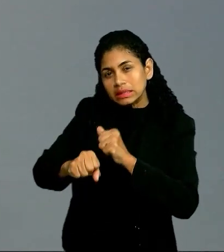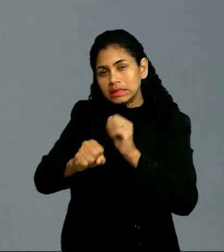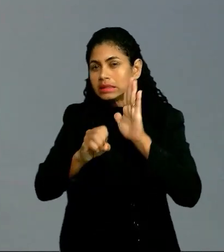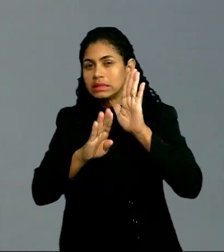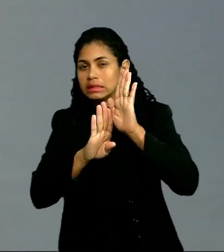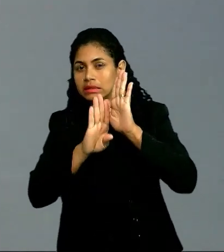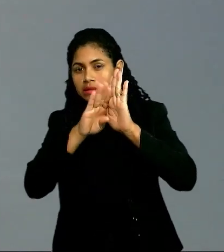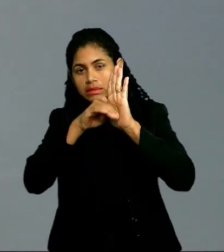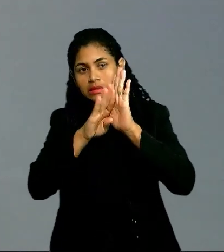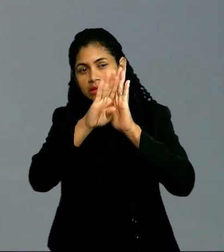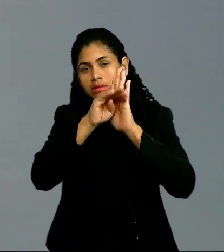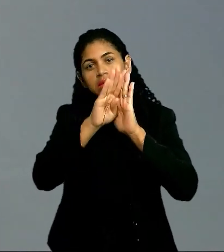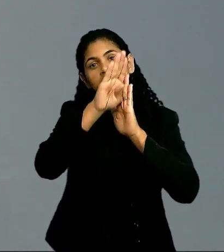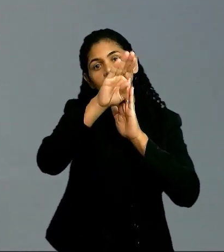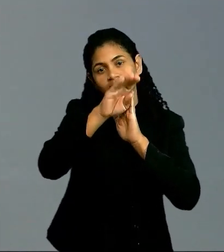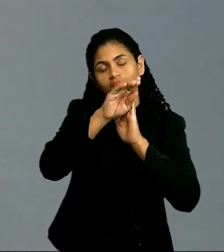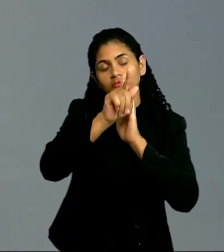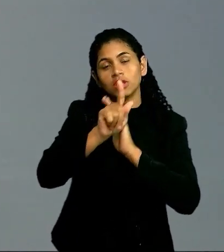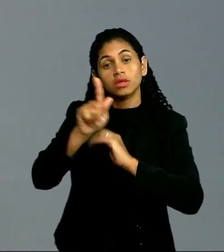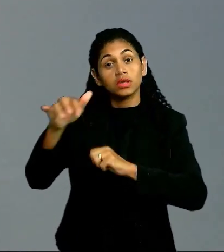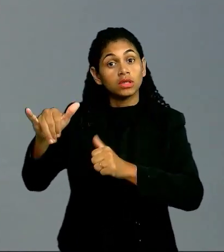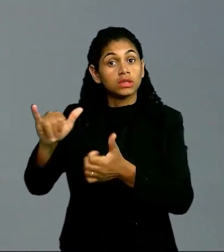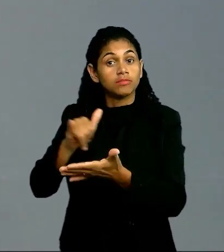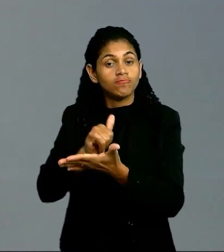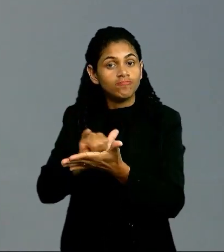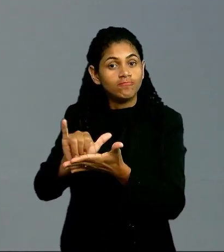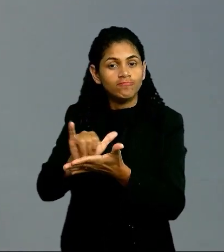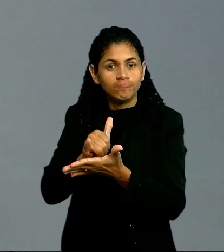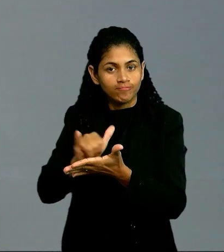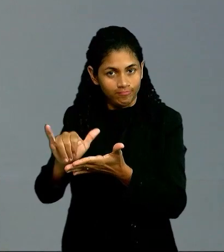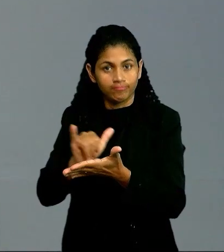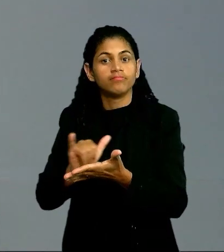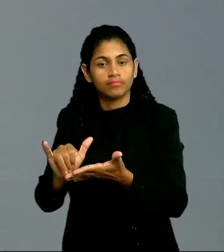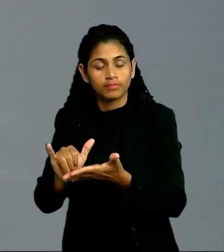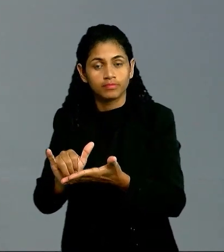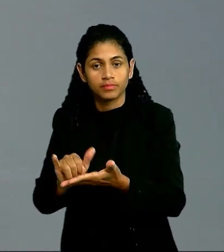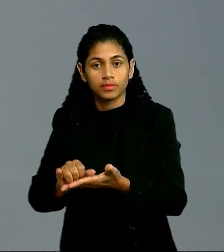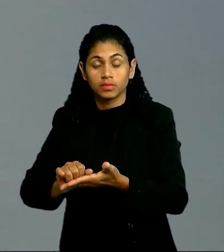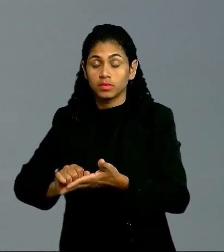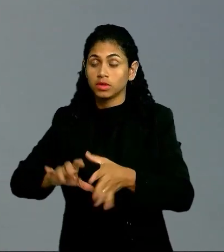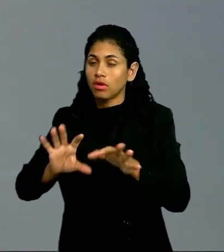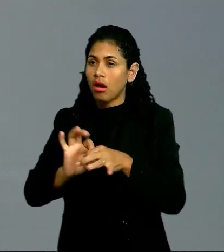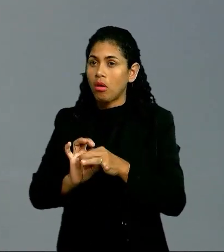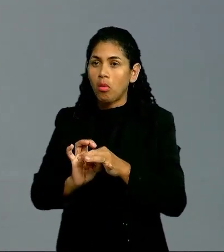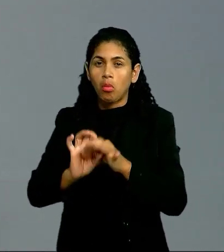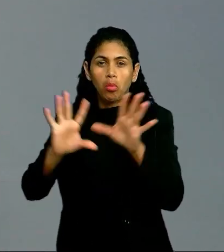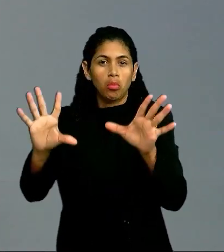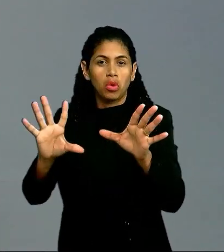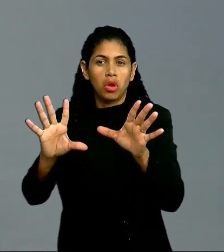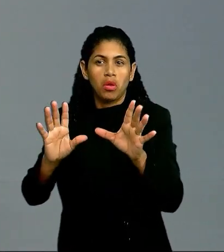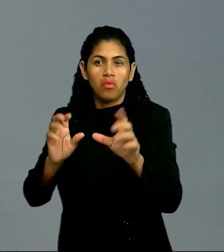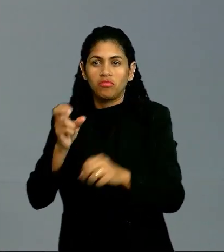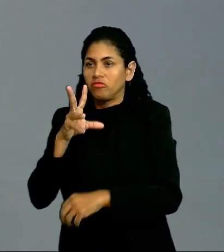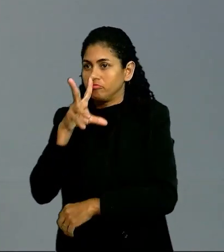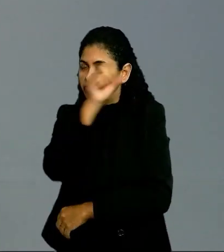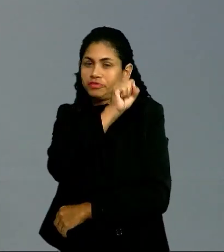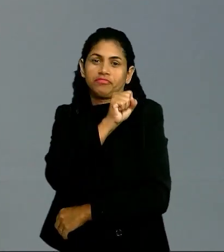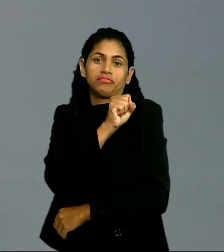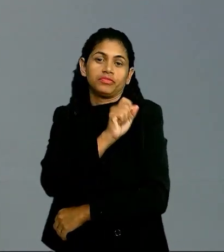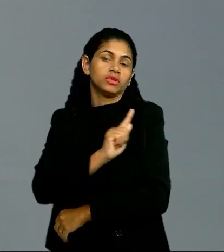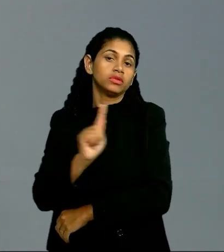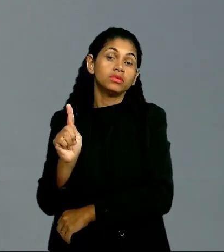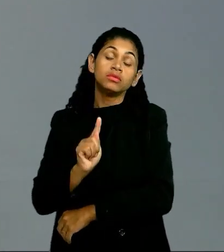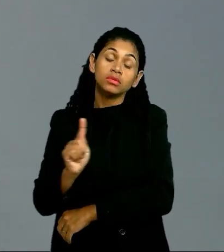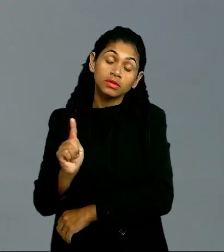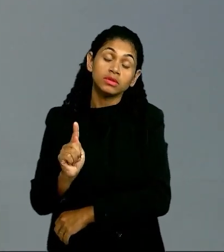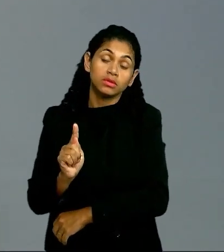provado, né, por eles que as democracias liberais, elas não são tão fortes e há então uma crise